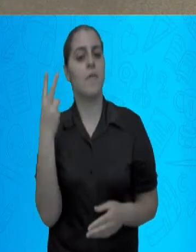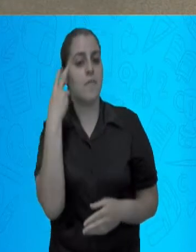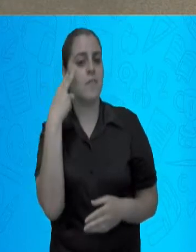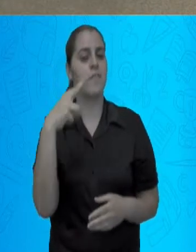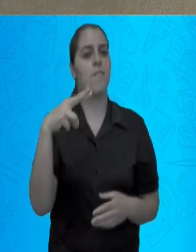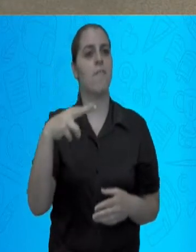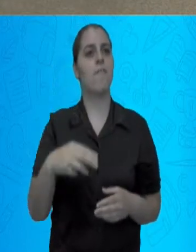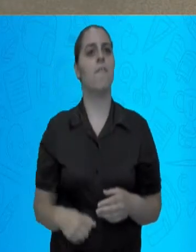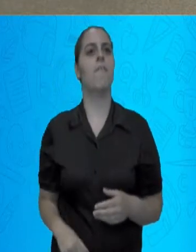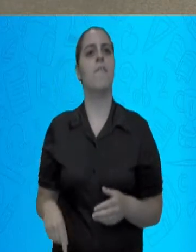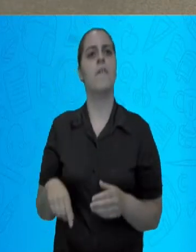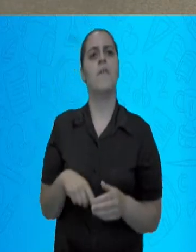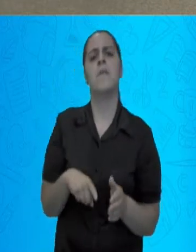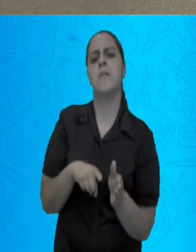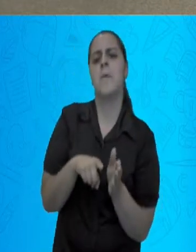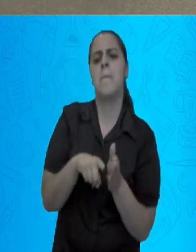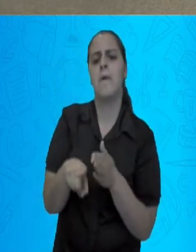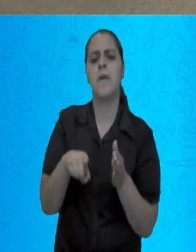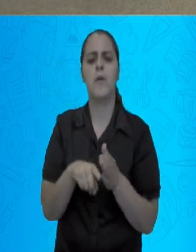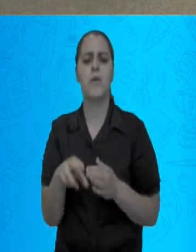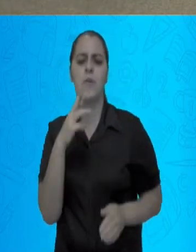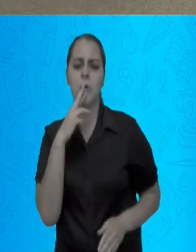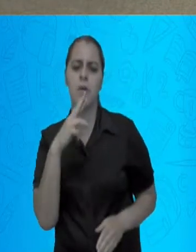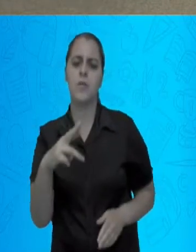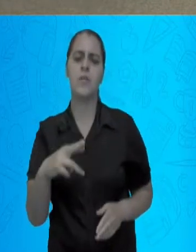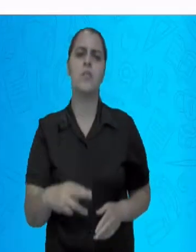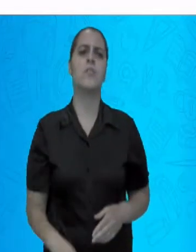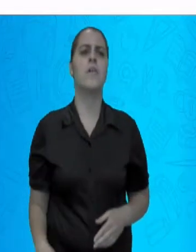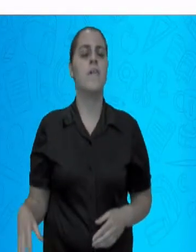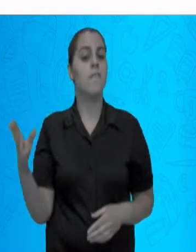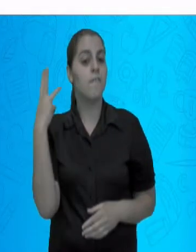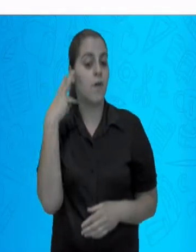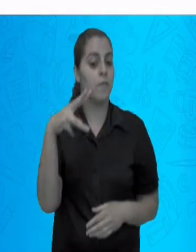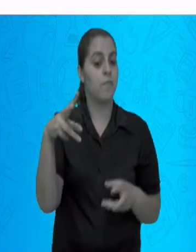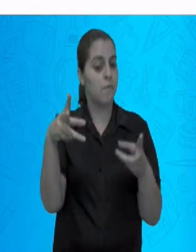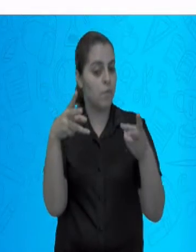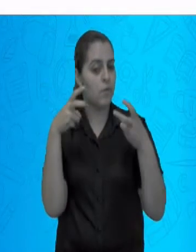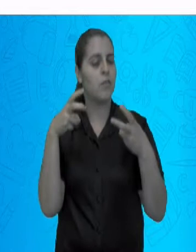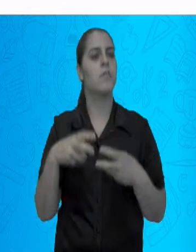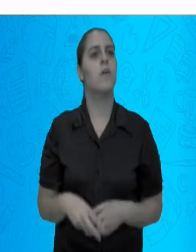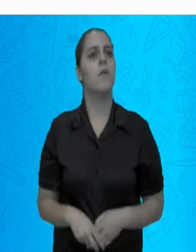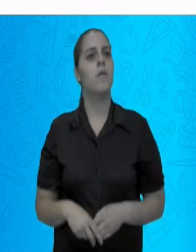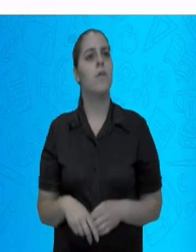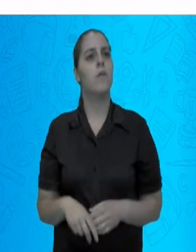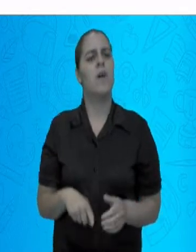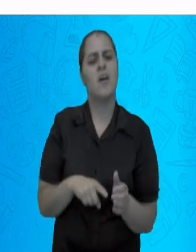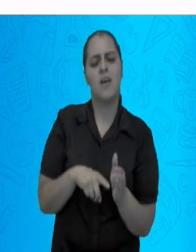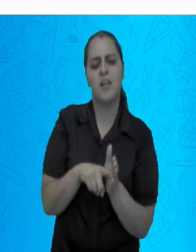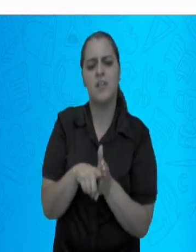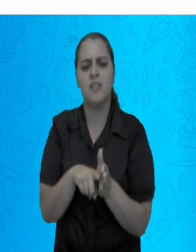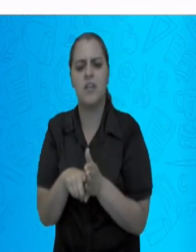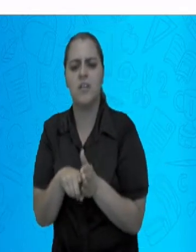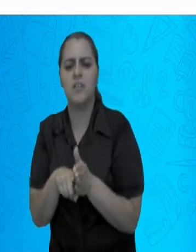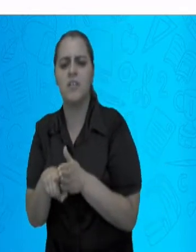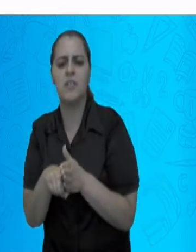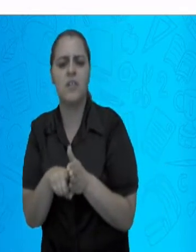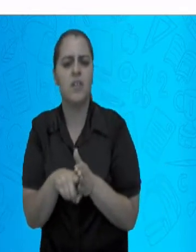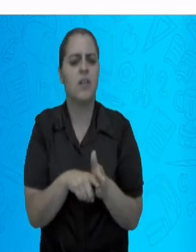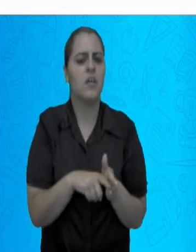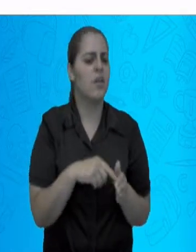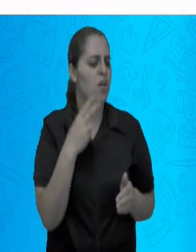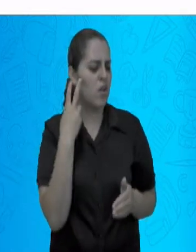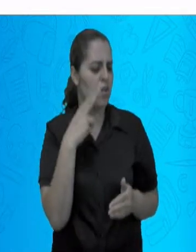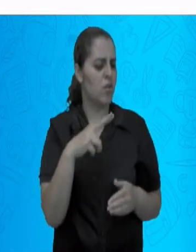das questões que a gente pode responder? Vamos analisar os dados? Analisando a tabela juntamente